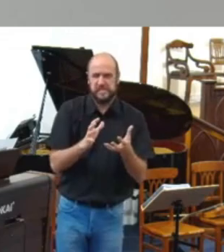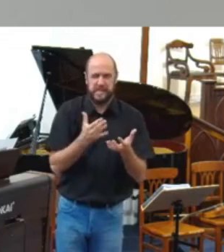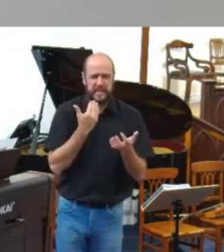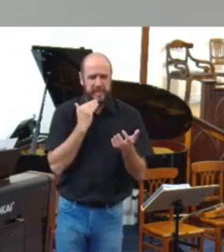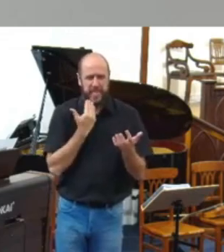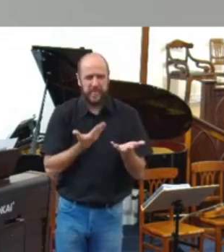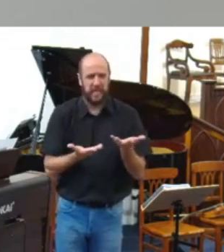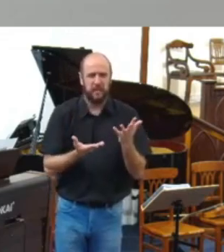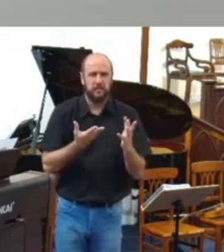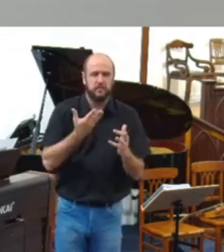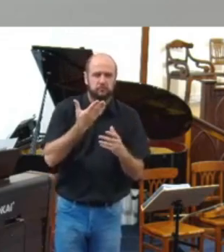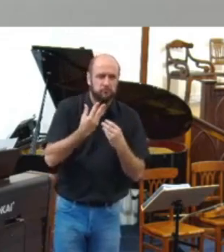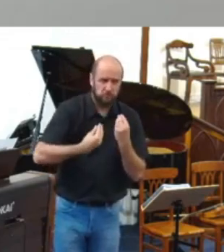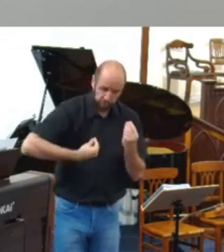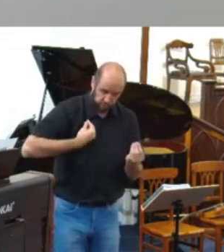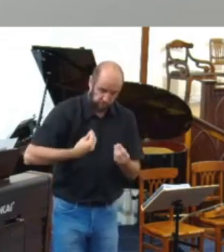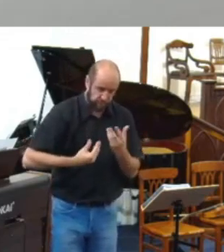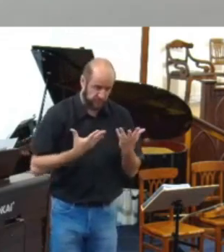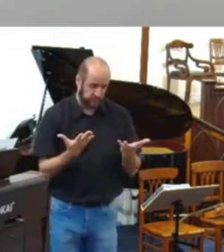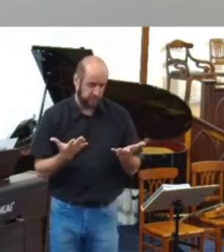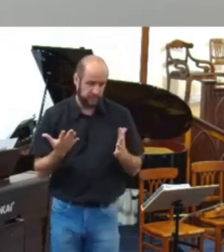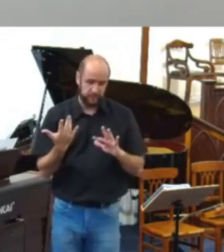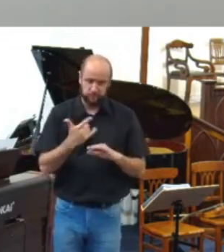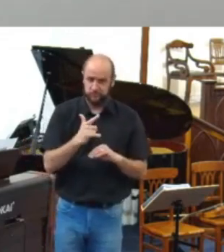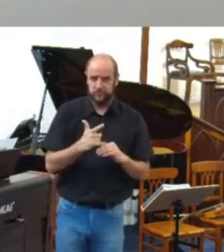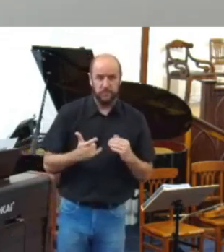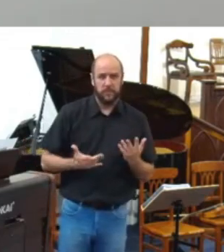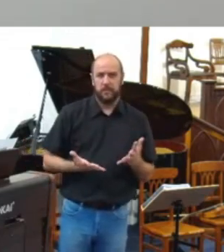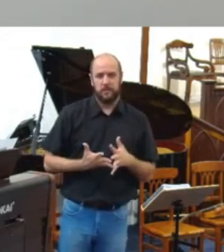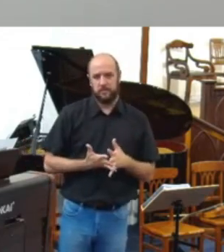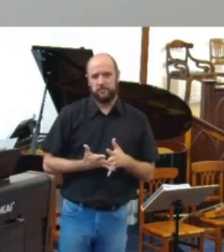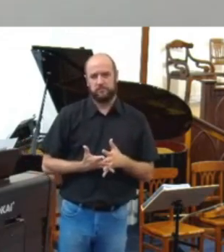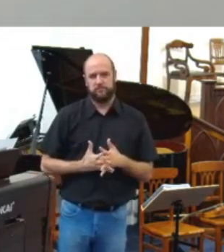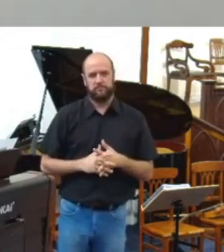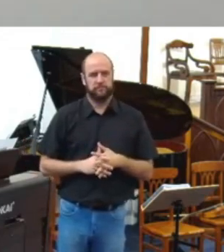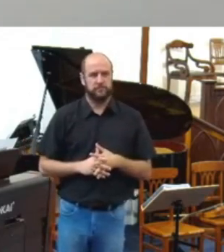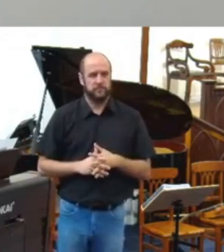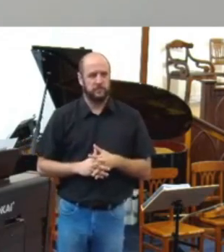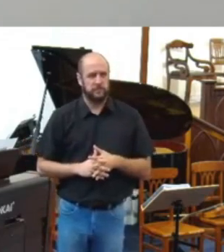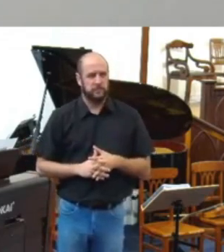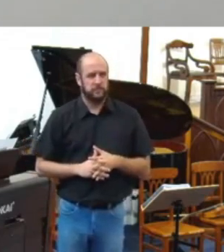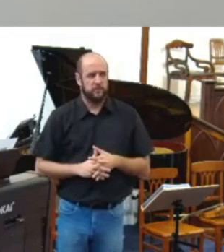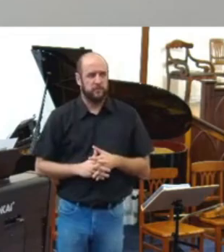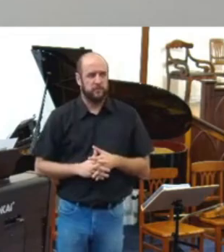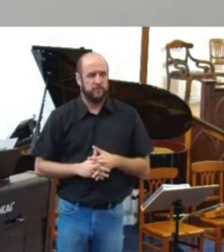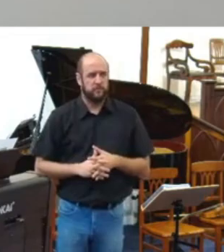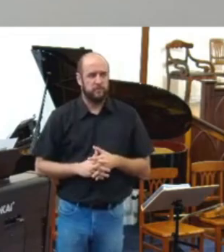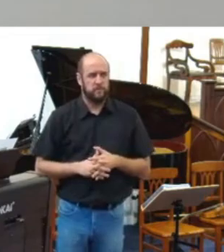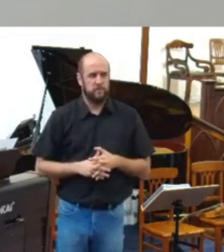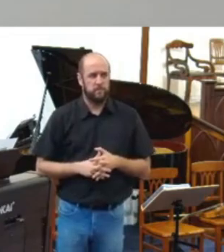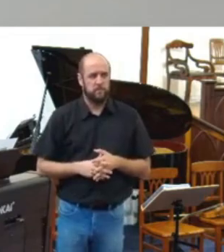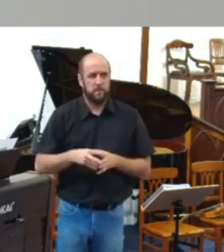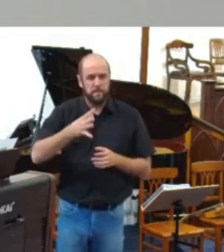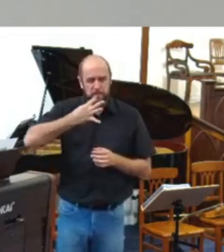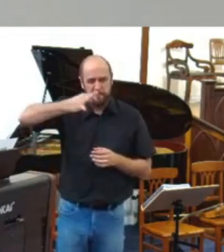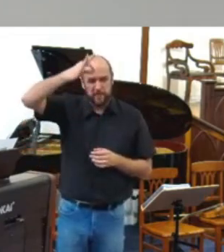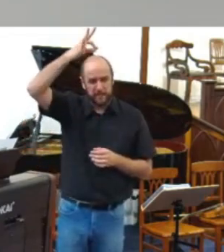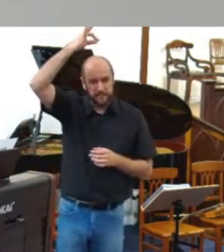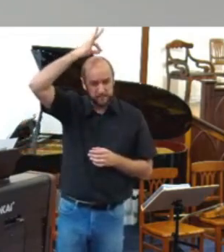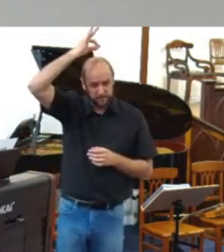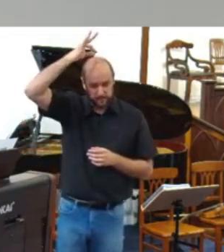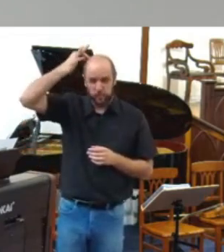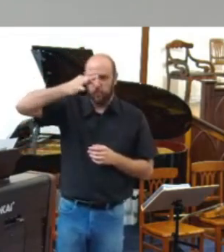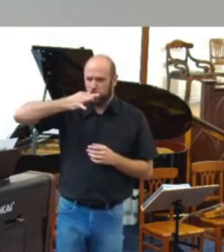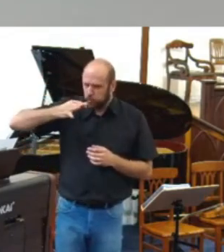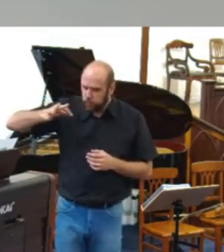como viver como um bom homem, uma boa esposa diante de Deus em um lar. O Espírito não